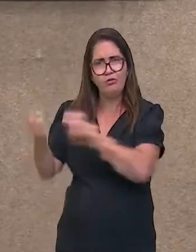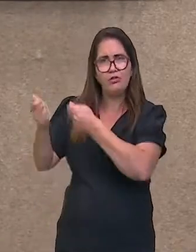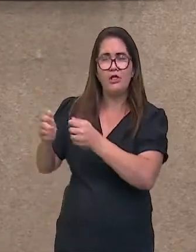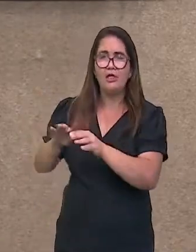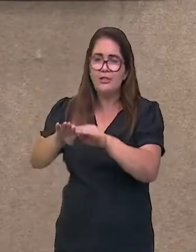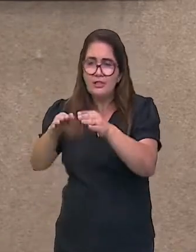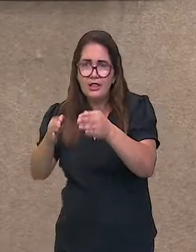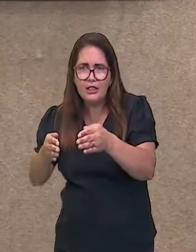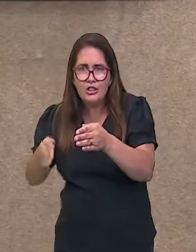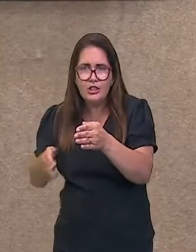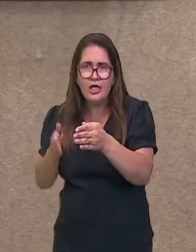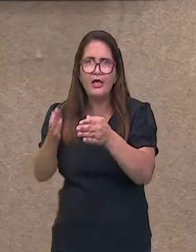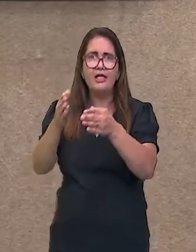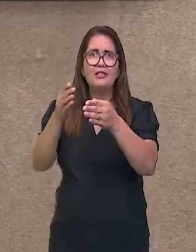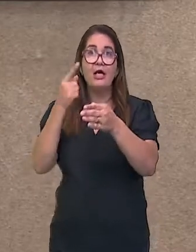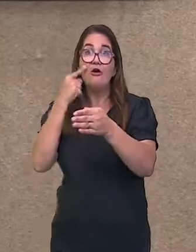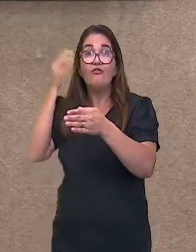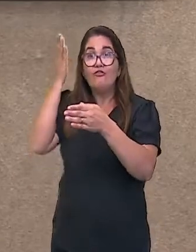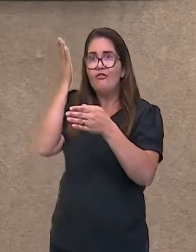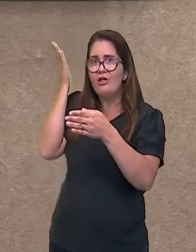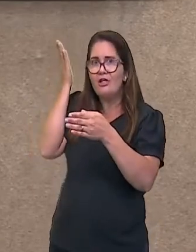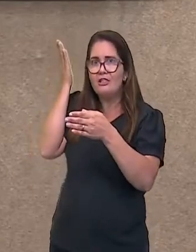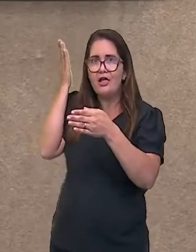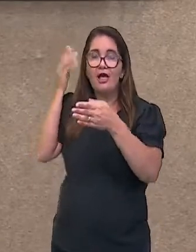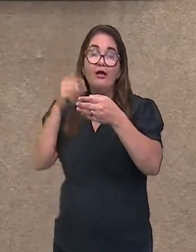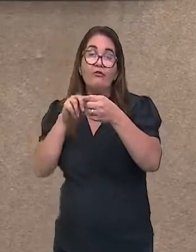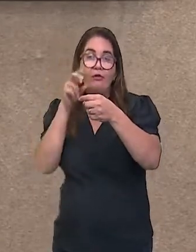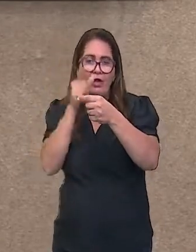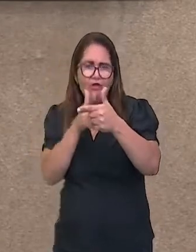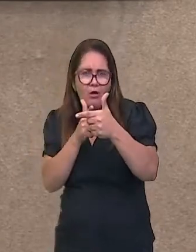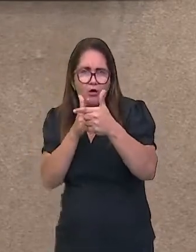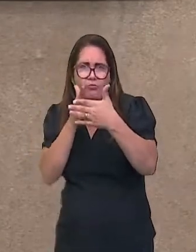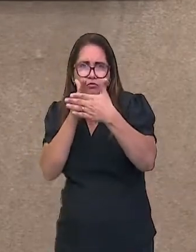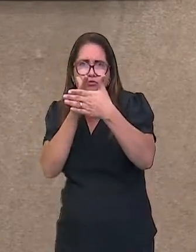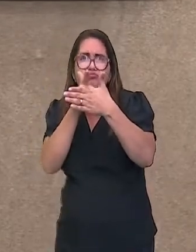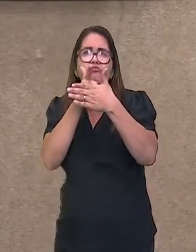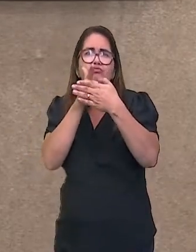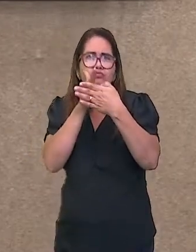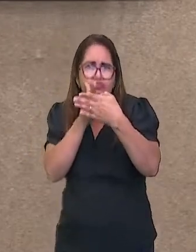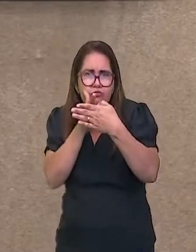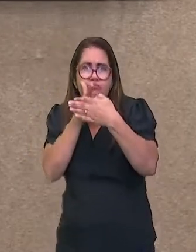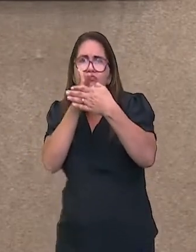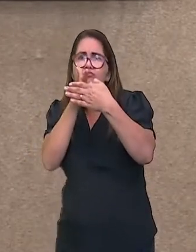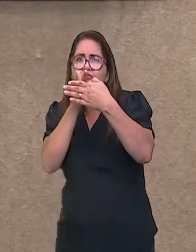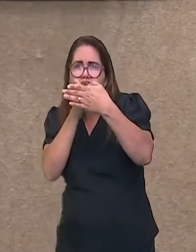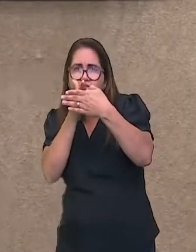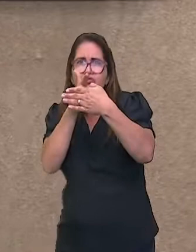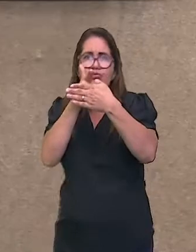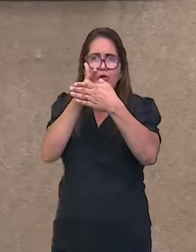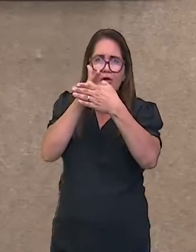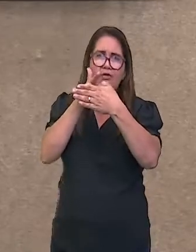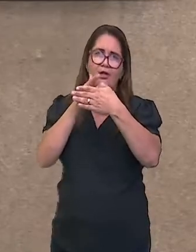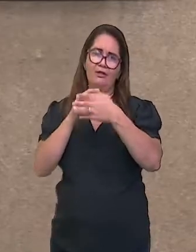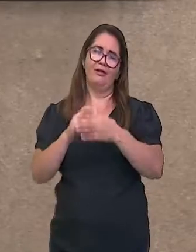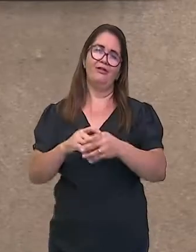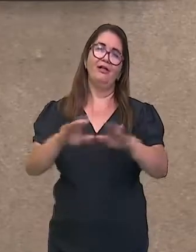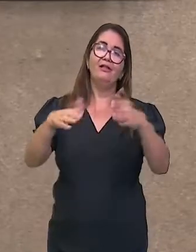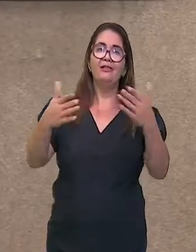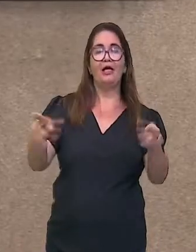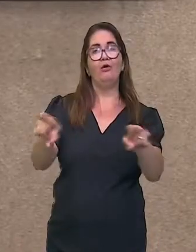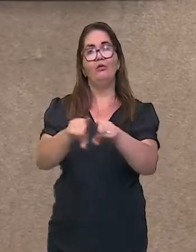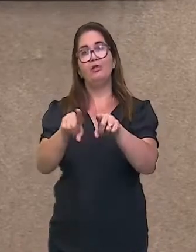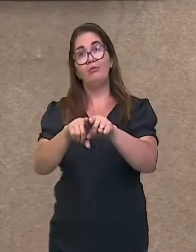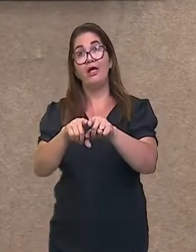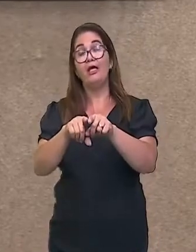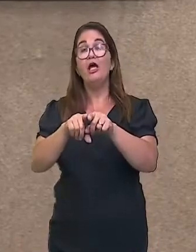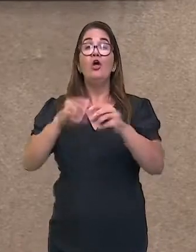contribuíram para que, em 1939, uma nova guerra acontecesse, a Segunda Guerra